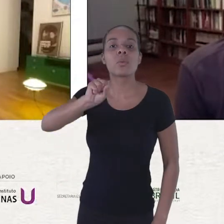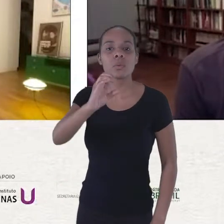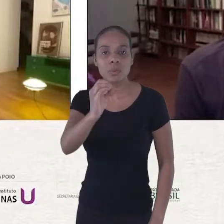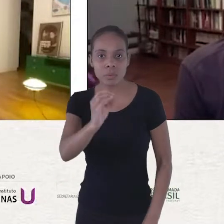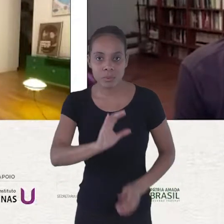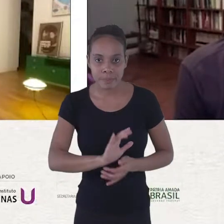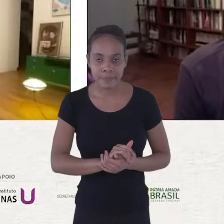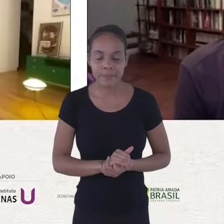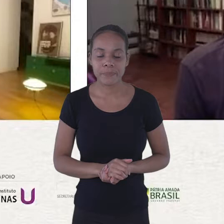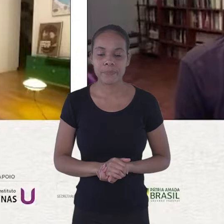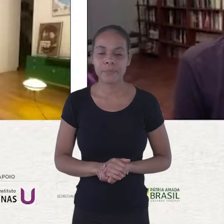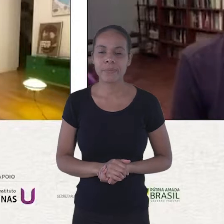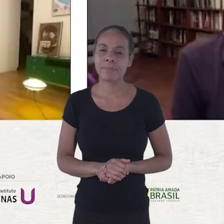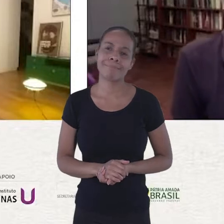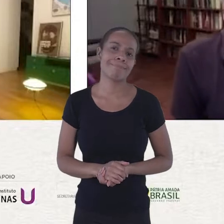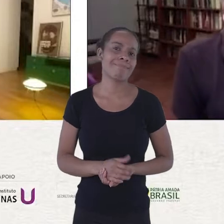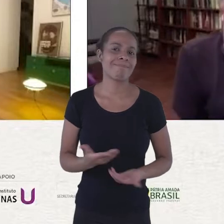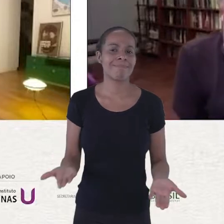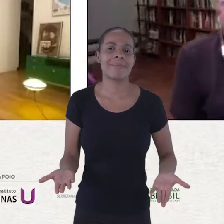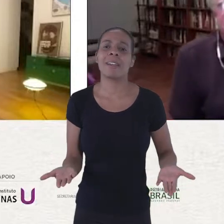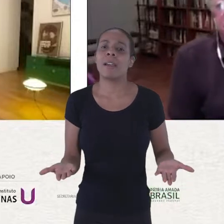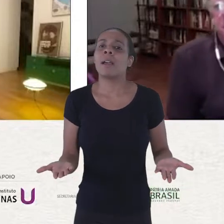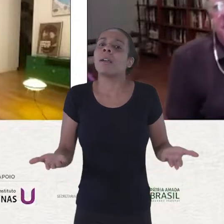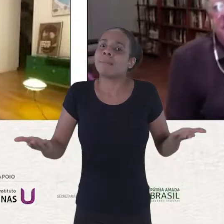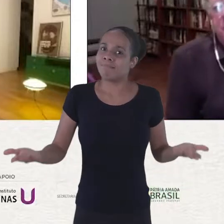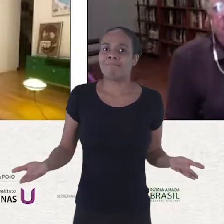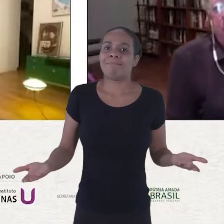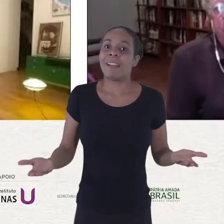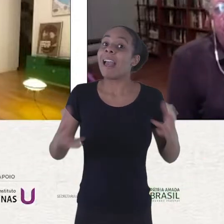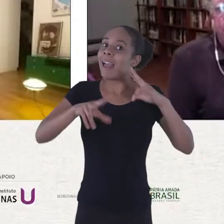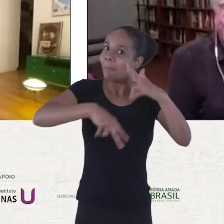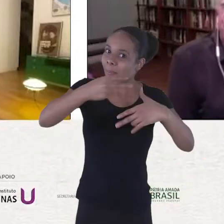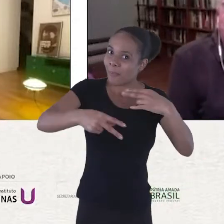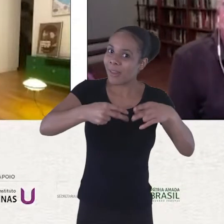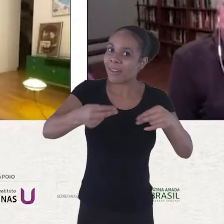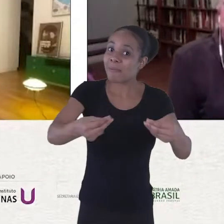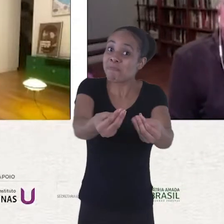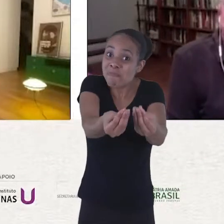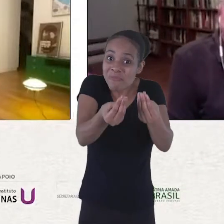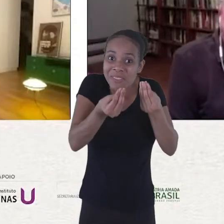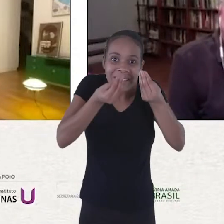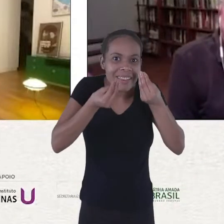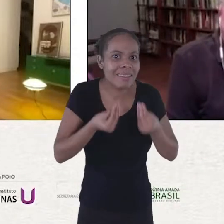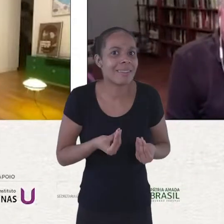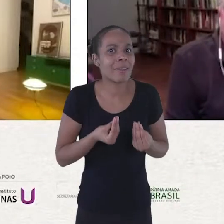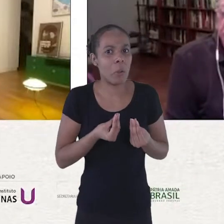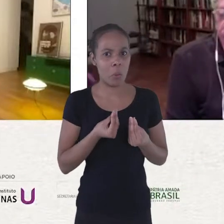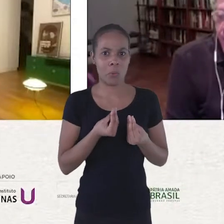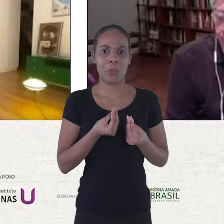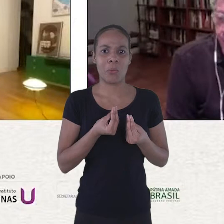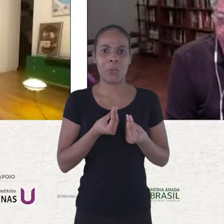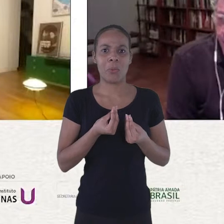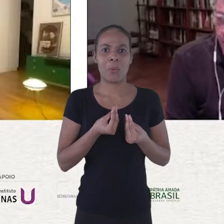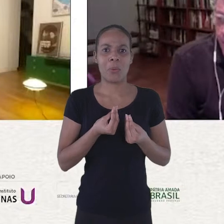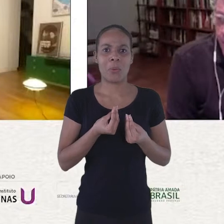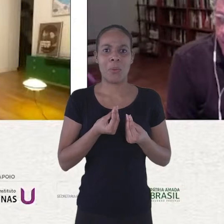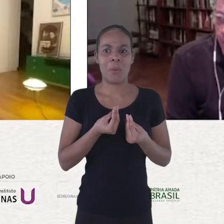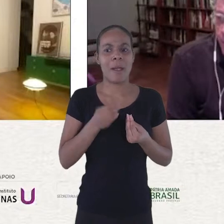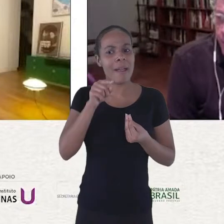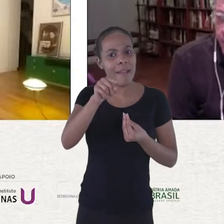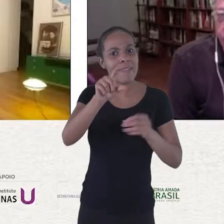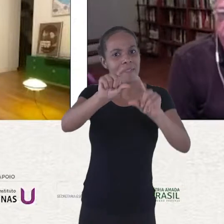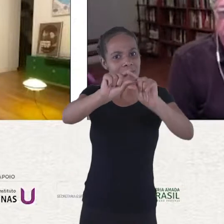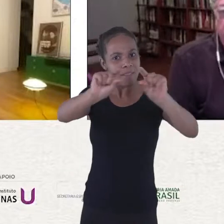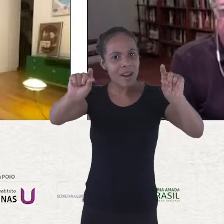esse presente que você me deu... Sensacional. Com o Rui, me